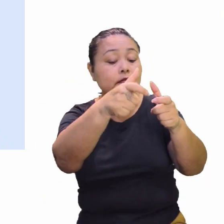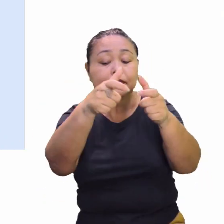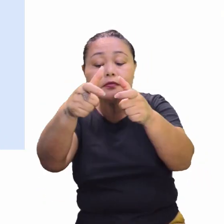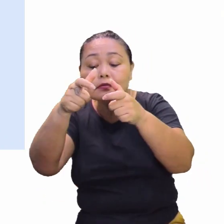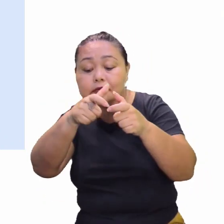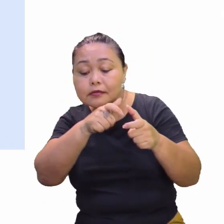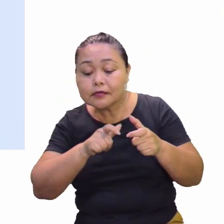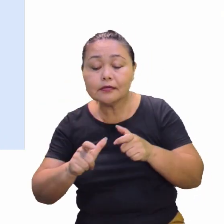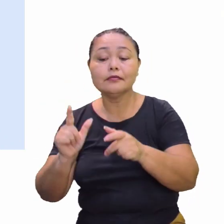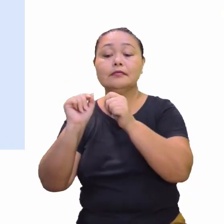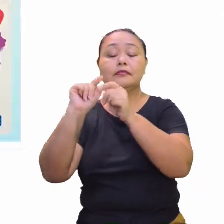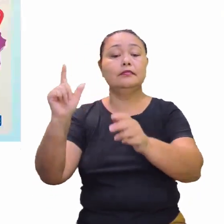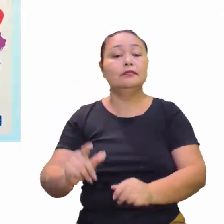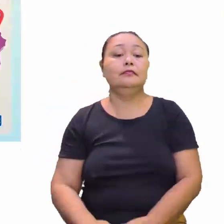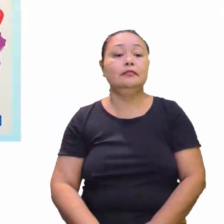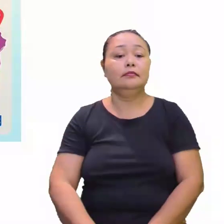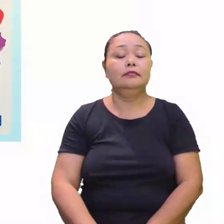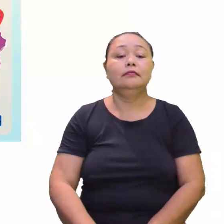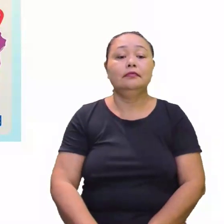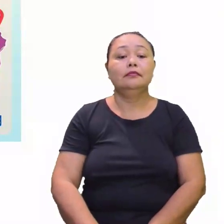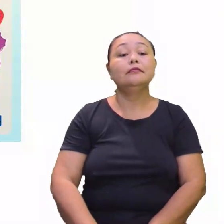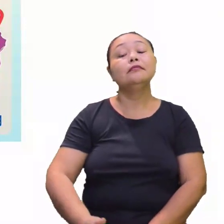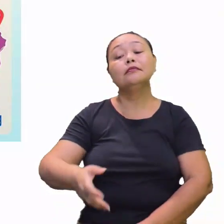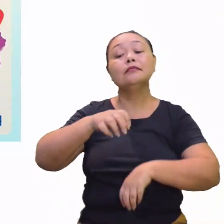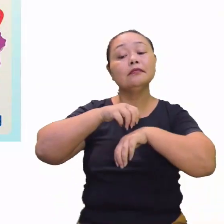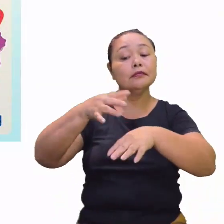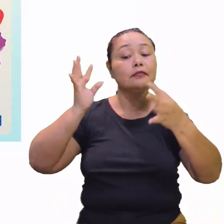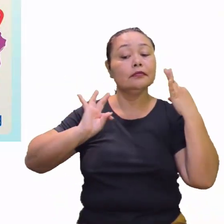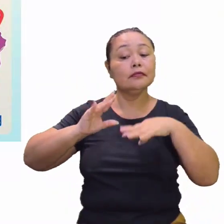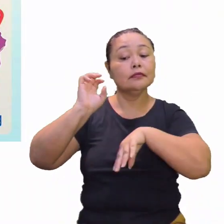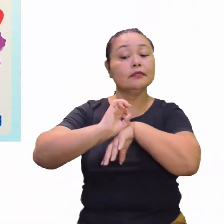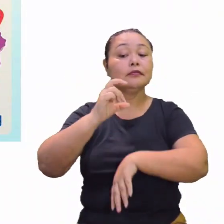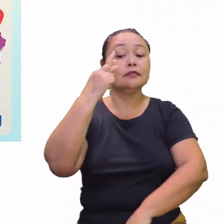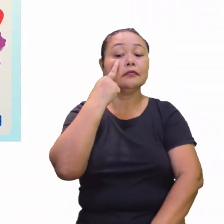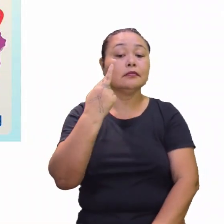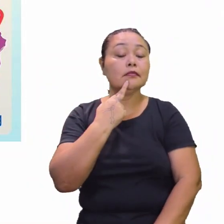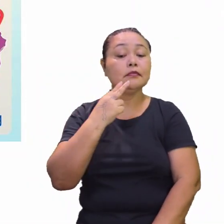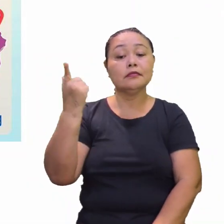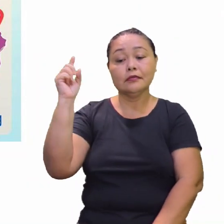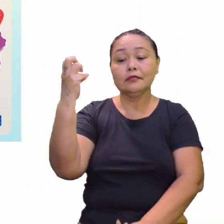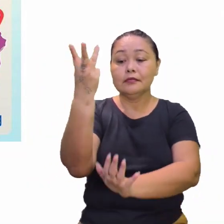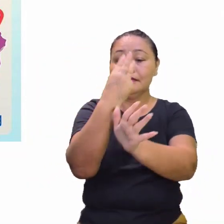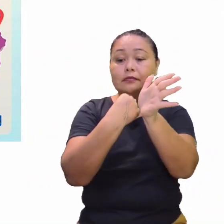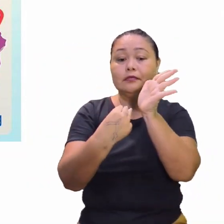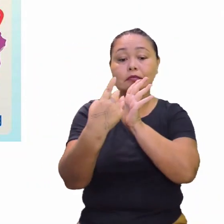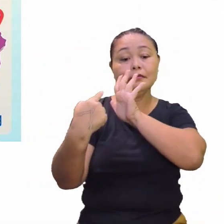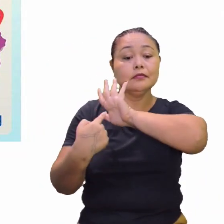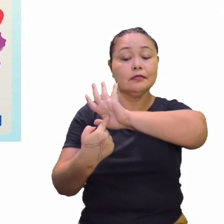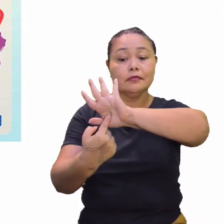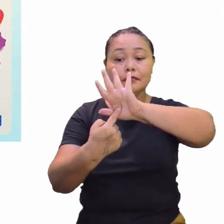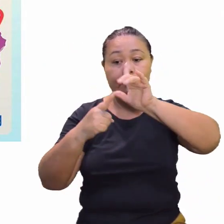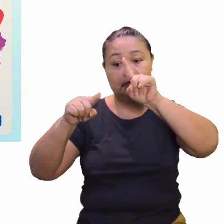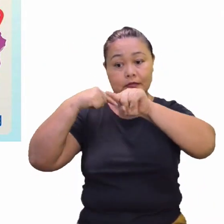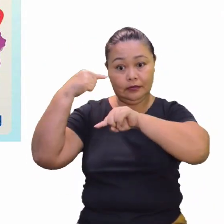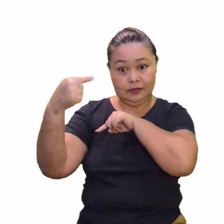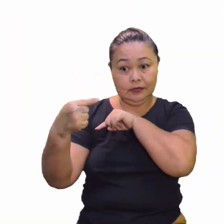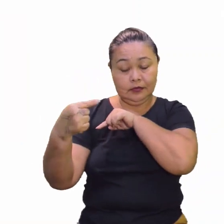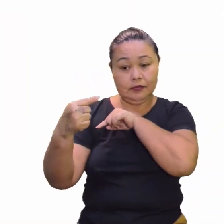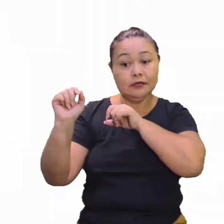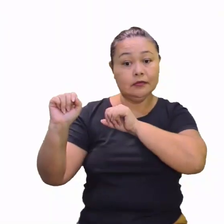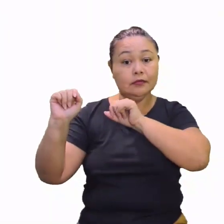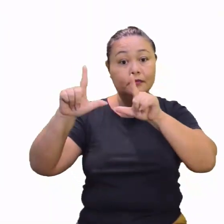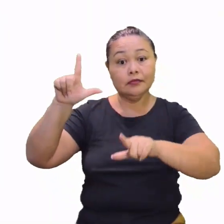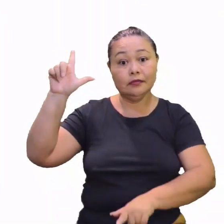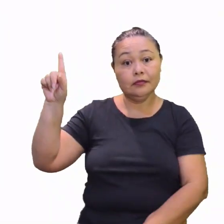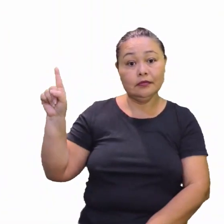cada lugar. Né, professor Jorge? É isso aí. Turismo em Rondônia, a gente tem aqui um mapinha que a gente vai apresentar no